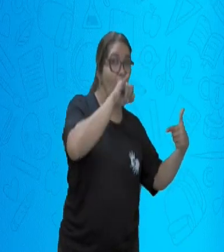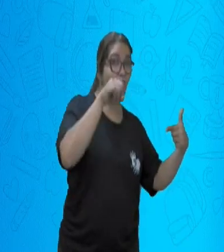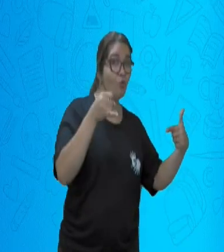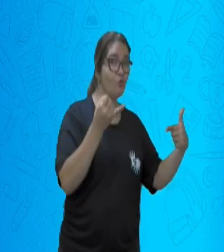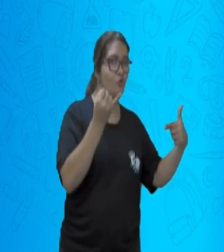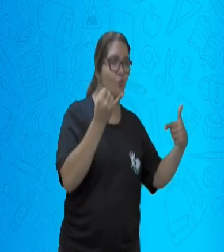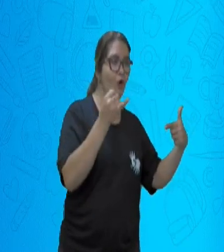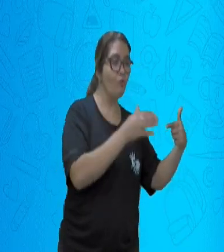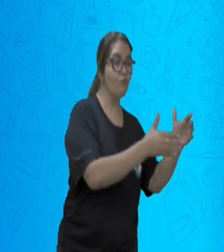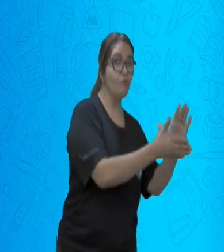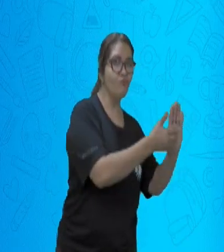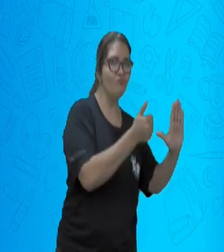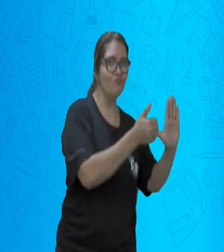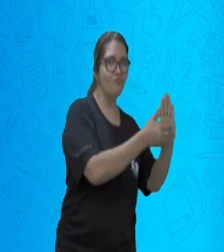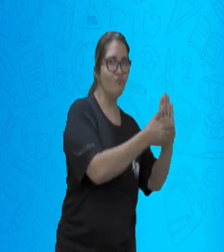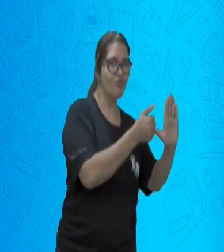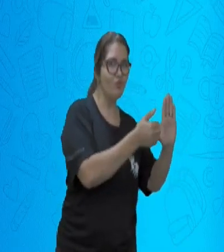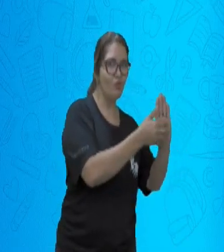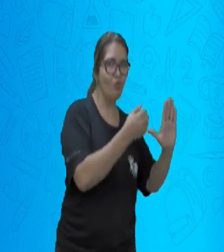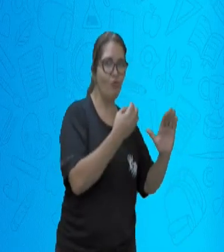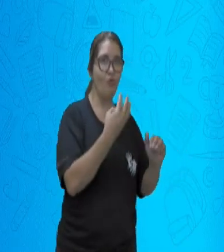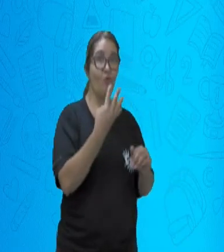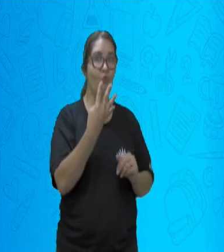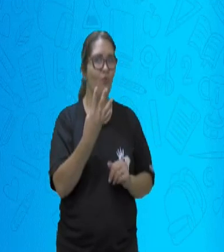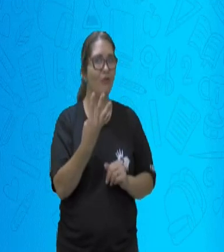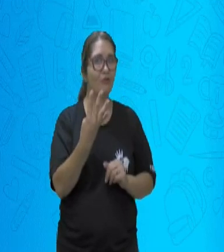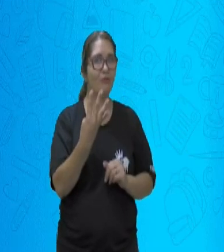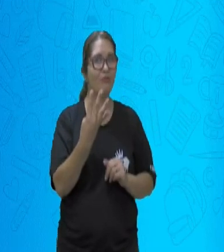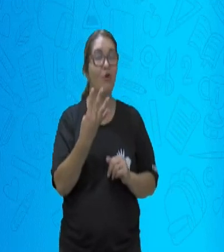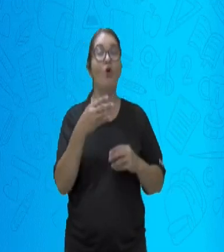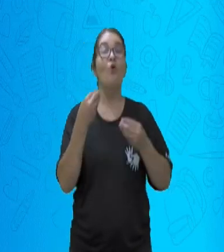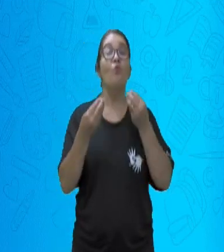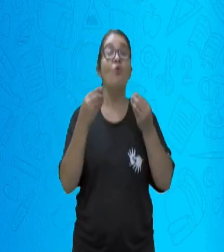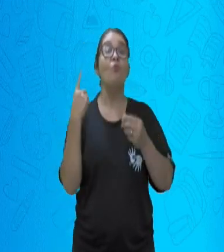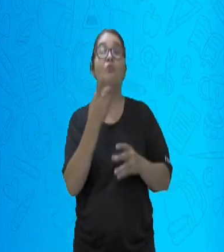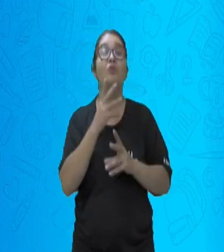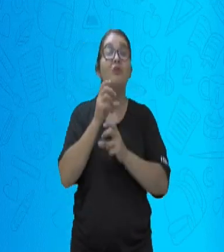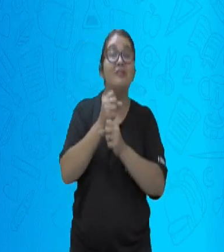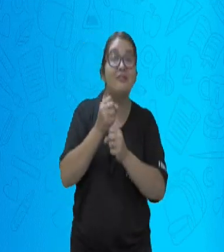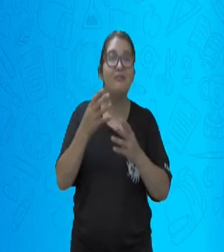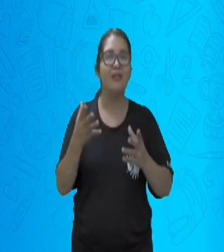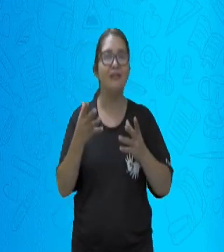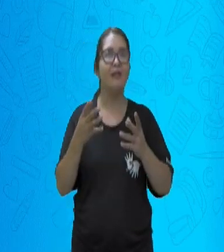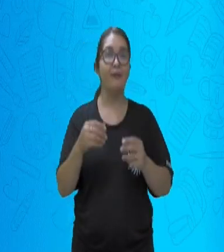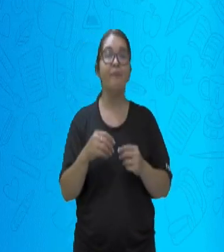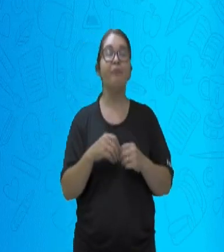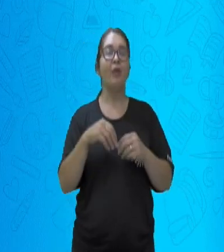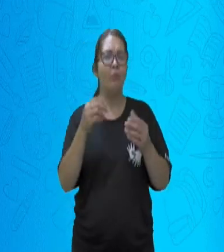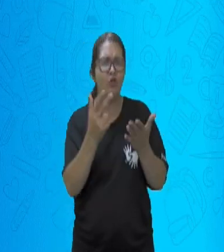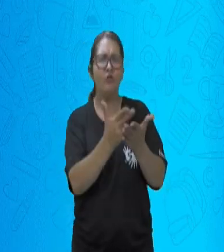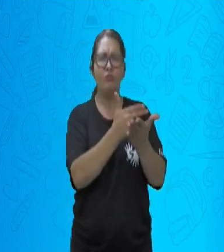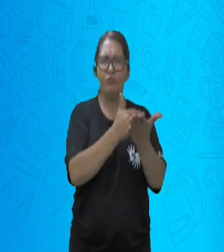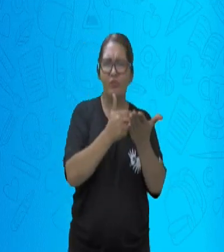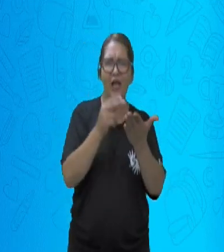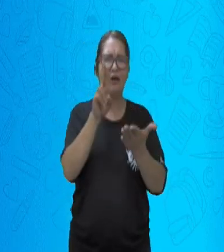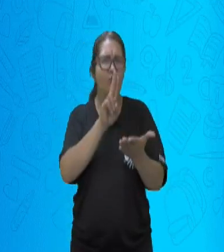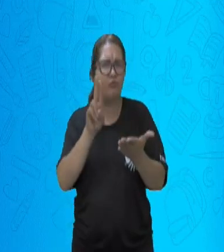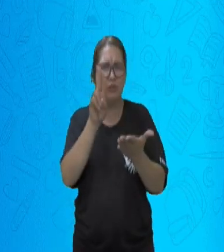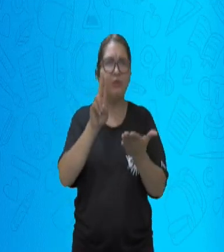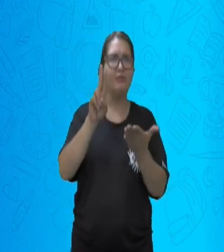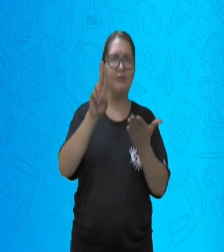gente vai tirar. Como que a gente poderia resolver? Com desenho, a gente pode usar o desenho e a gente vai